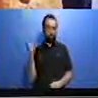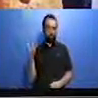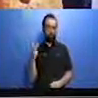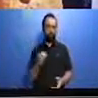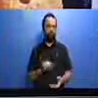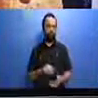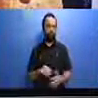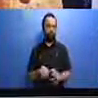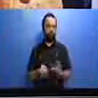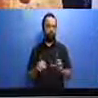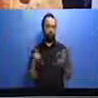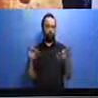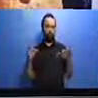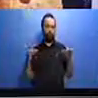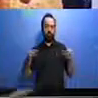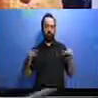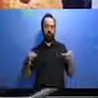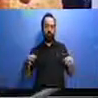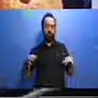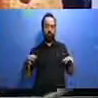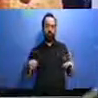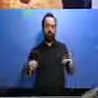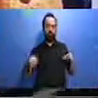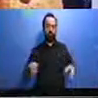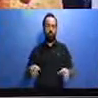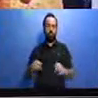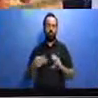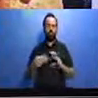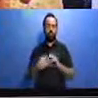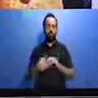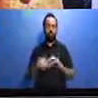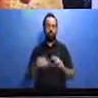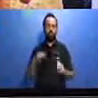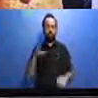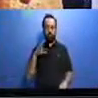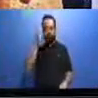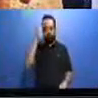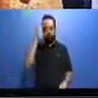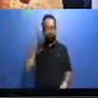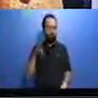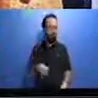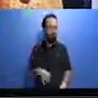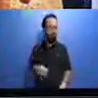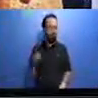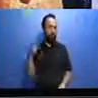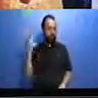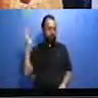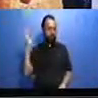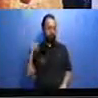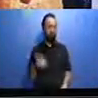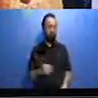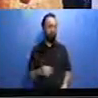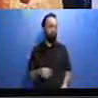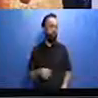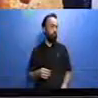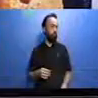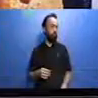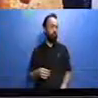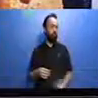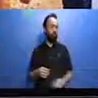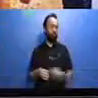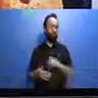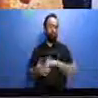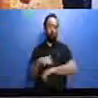Agora, detalhes das células principais dos poríferos. O pinacócito é uma célula presente na epiderme